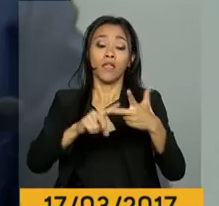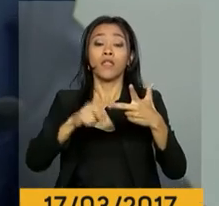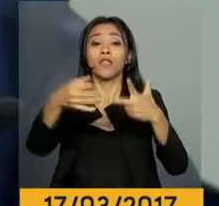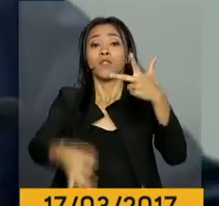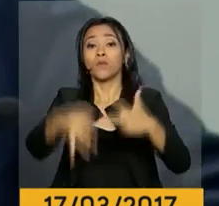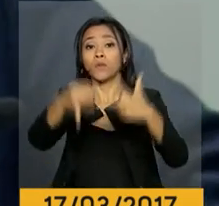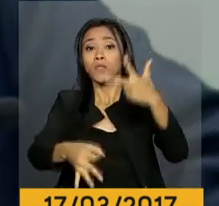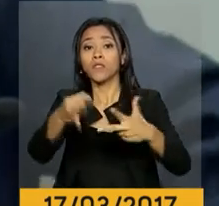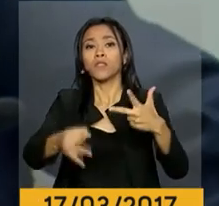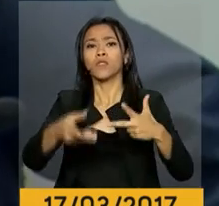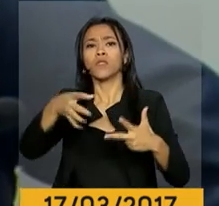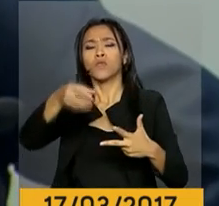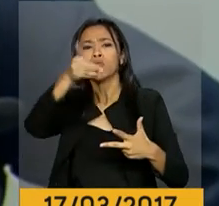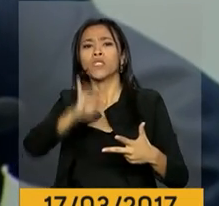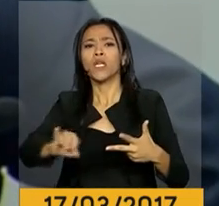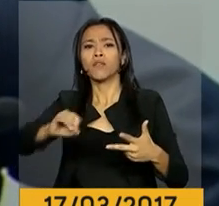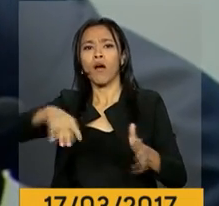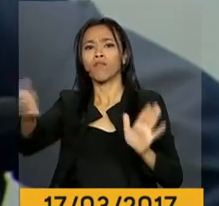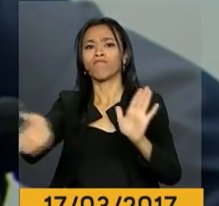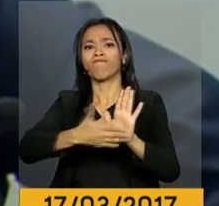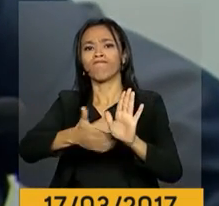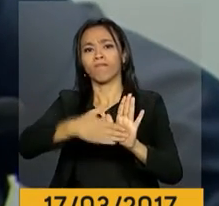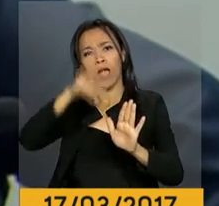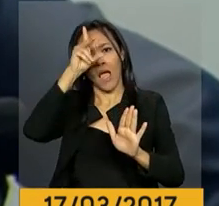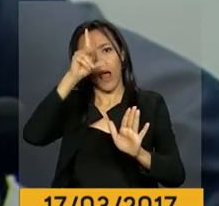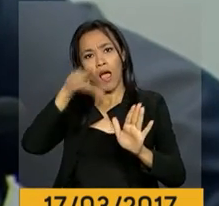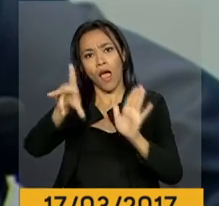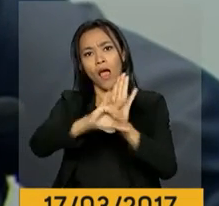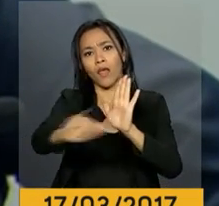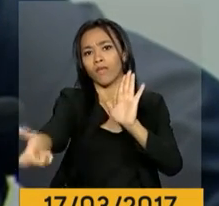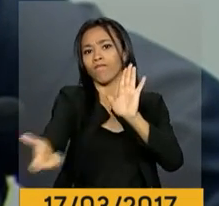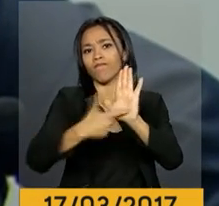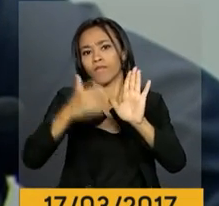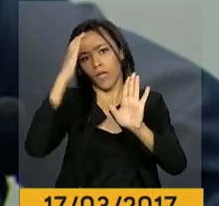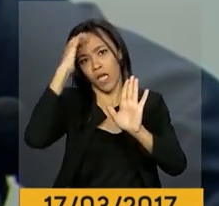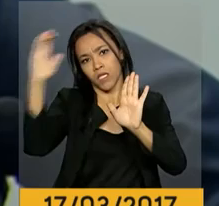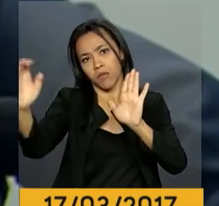direito aplicável, ou seja, o que a lei determina para a solução